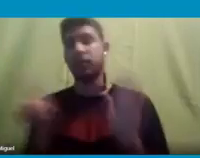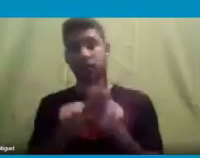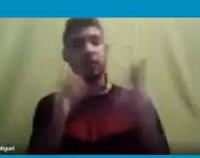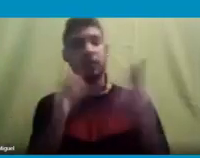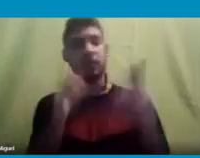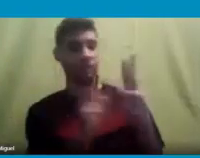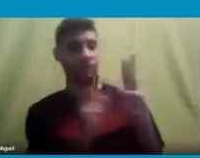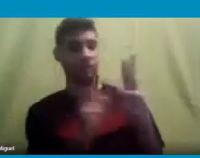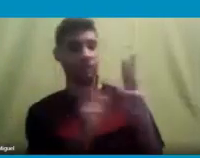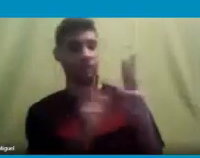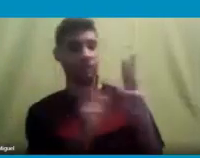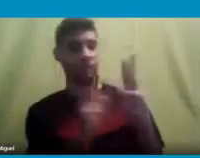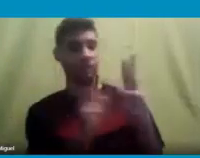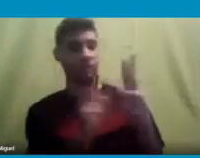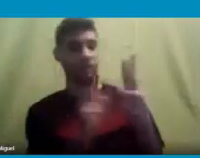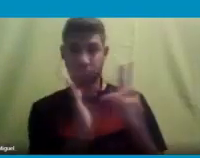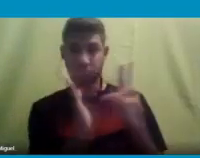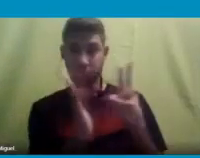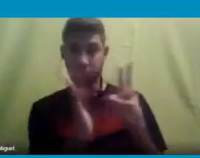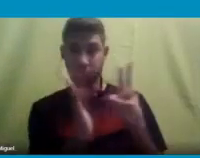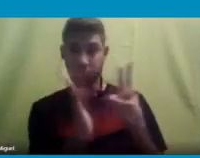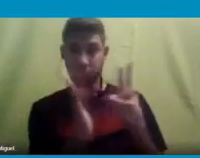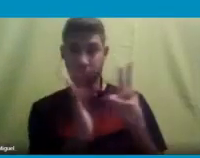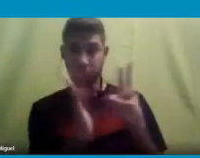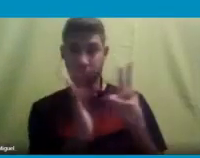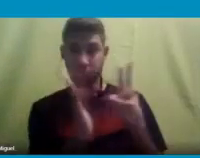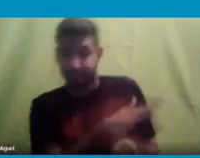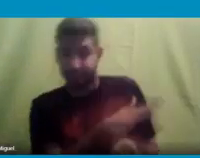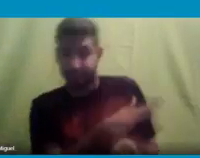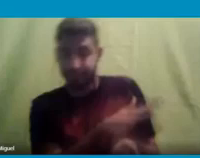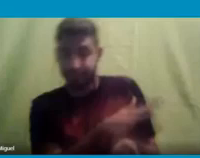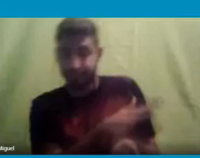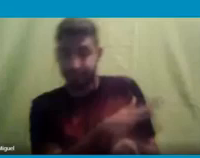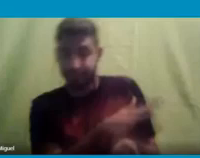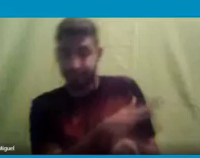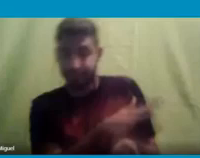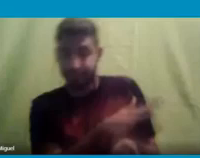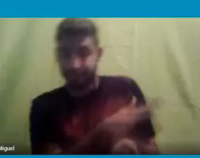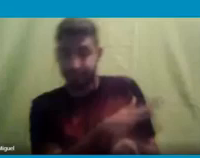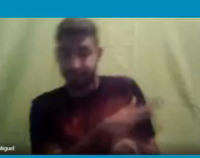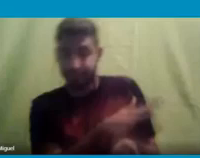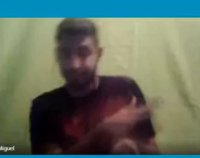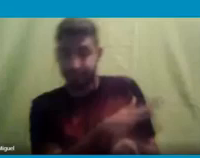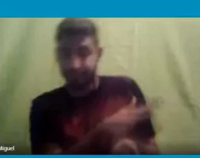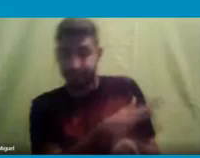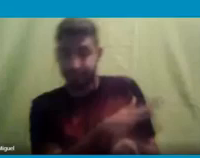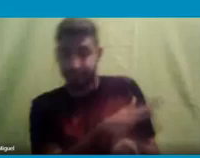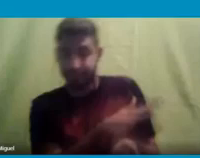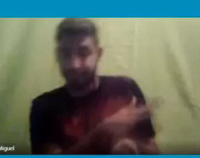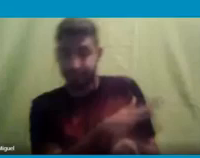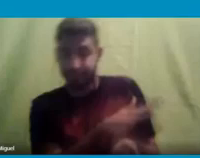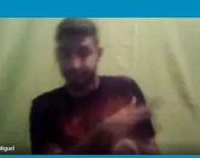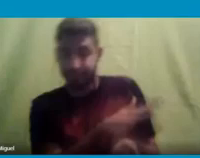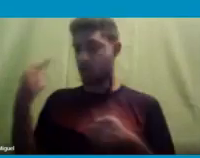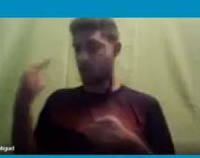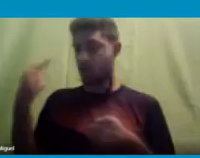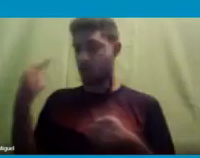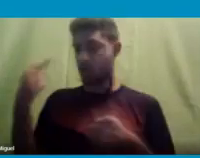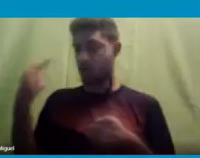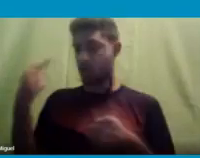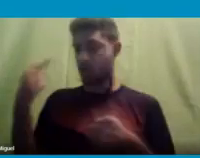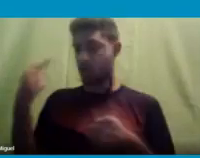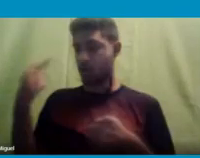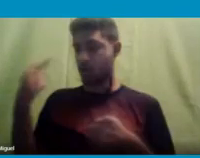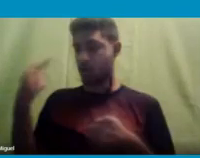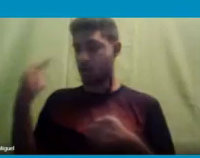país que foi fundado no genocídio indígena, o extermínio da juventude negra dialoga muito com o genocídio dos povos indígenas,